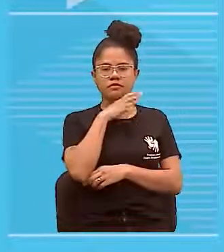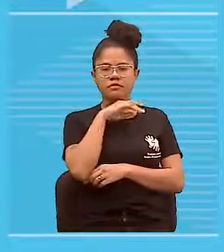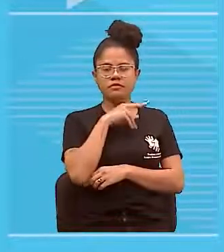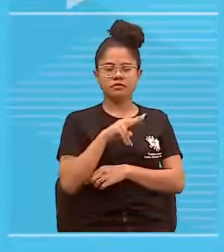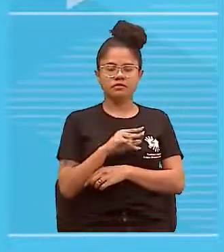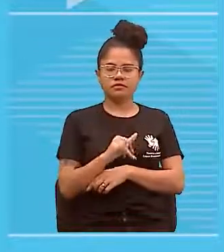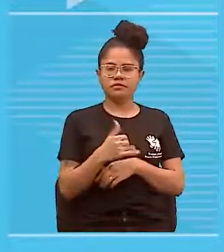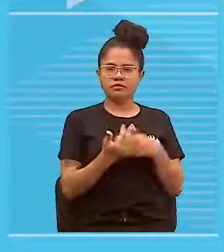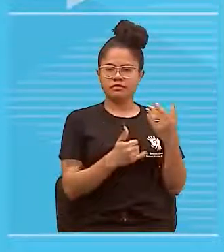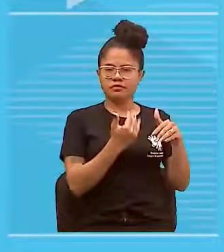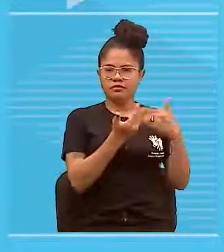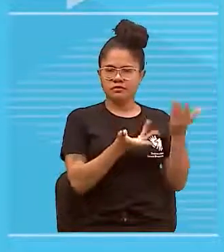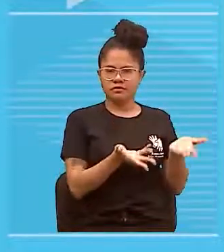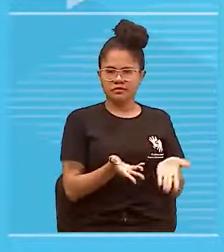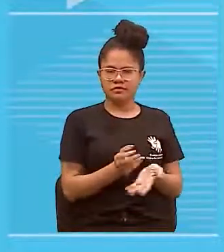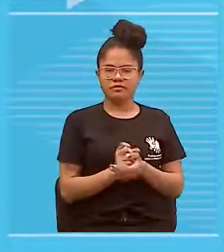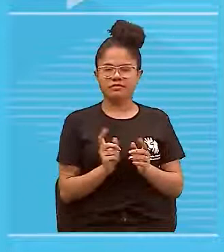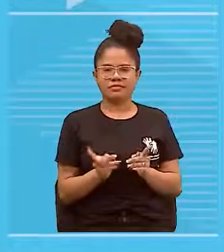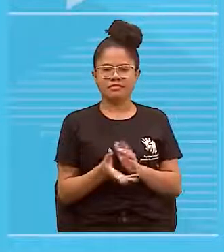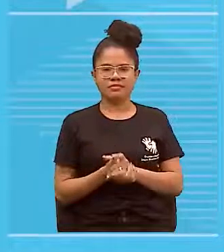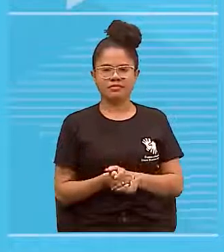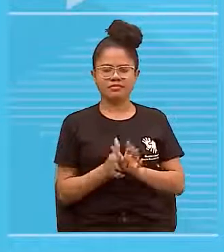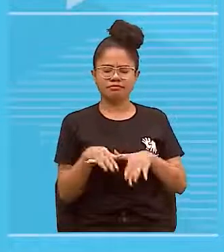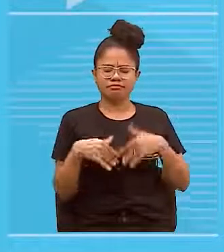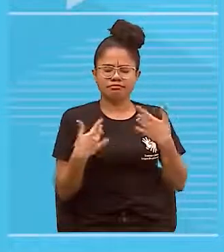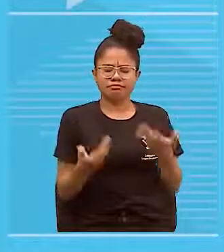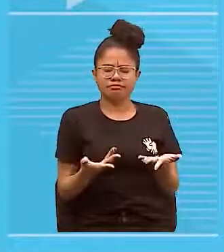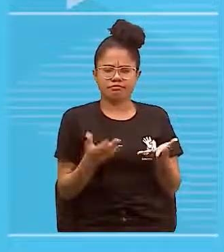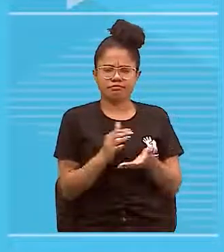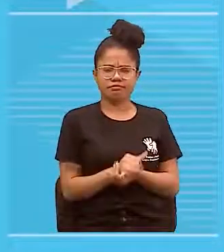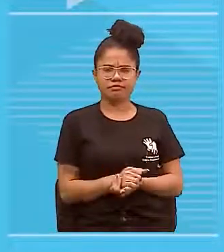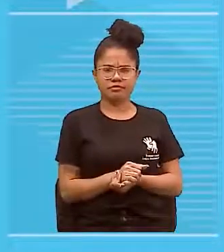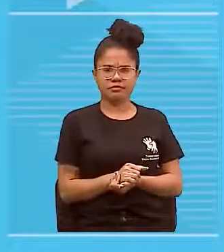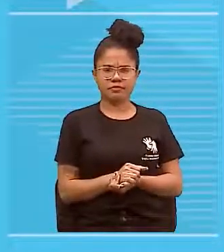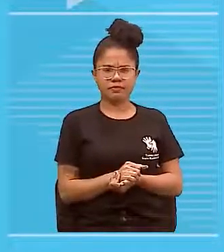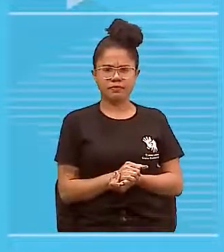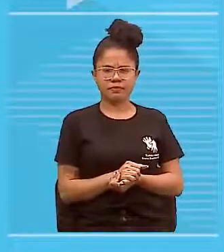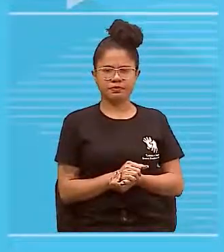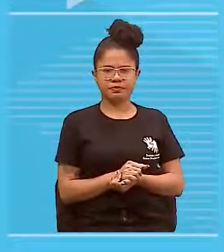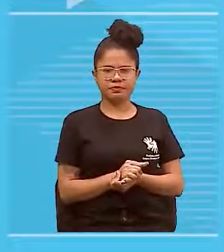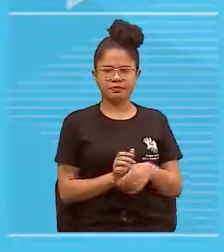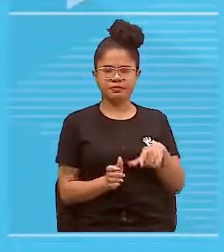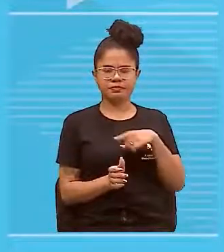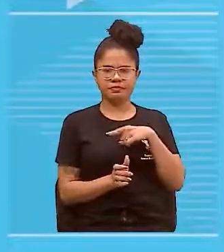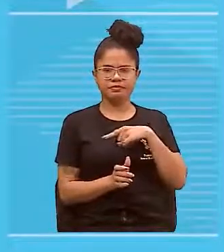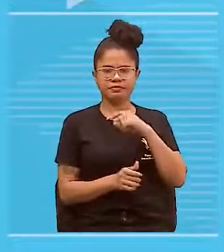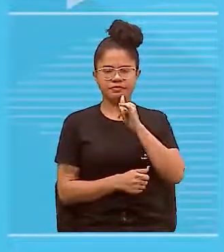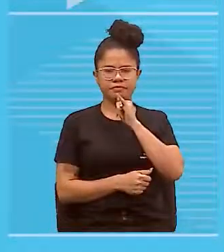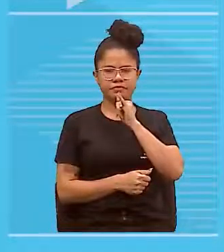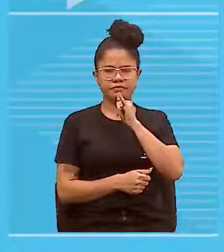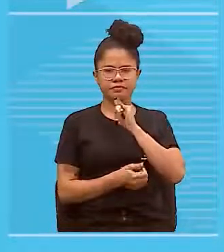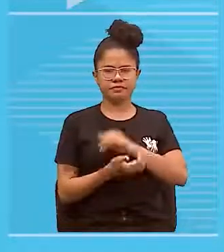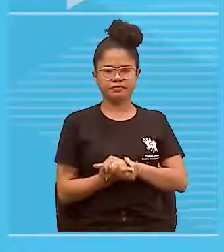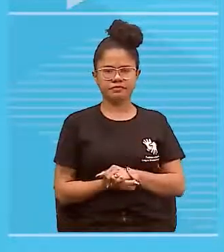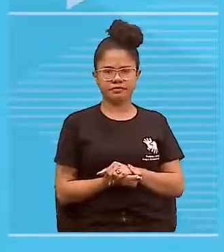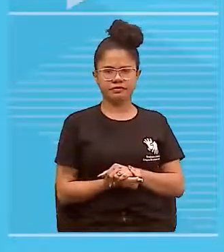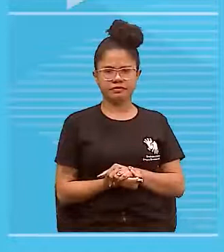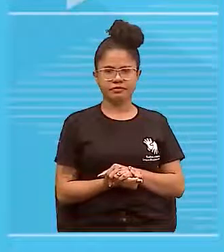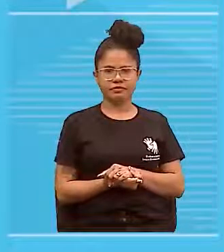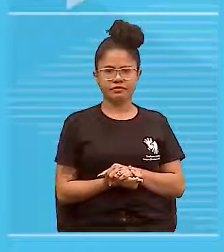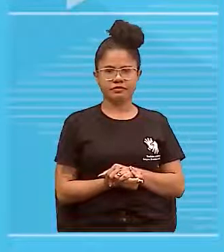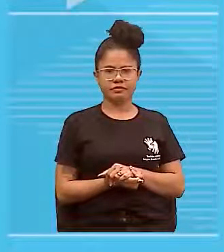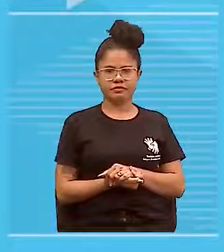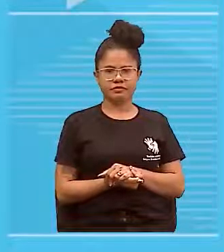nesse ecossistema, né? Qual é esse papel? Ora, tem, por exemplo, as abelhas, que tem um nicho interessante,